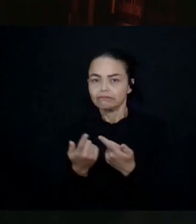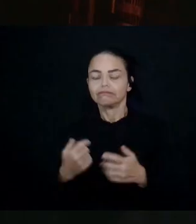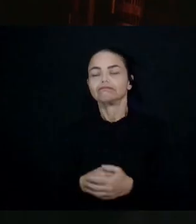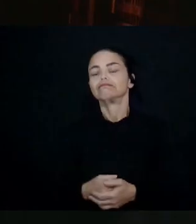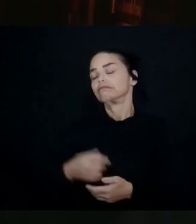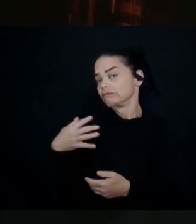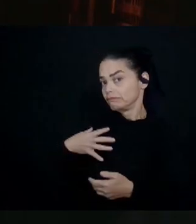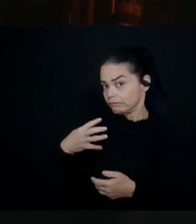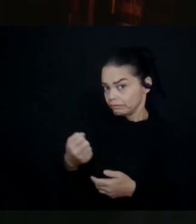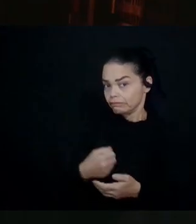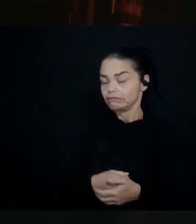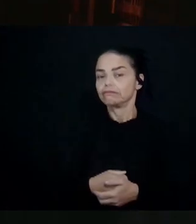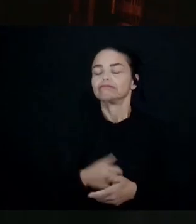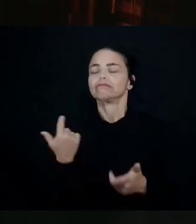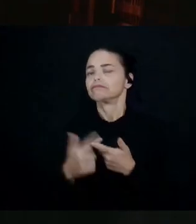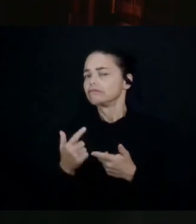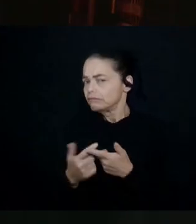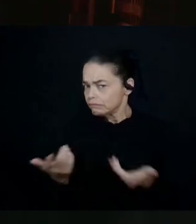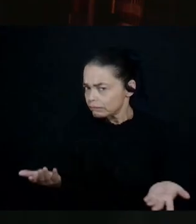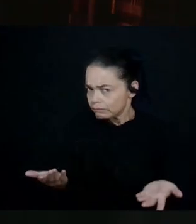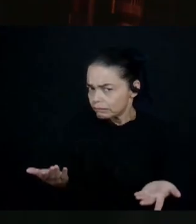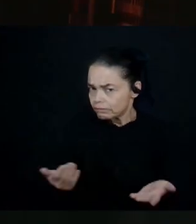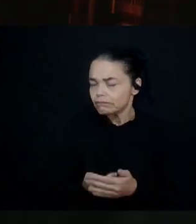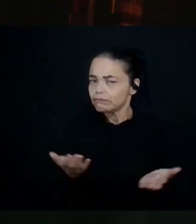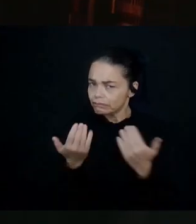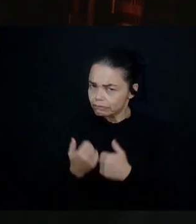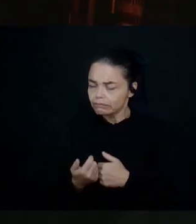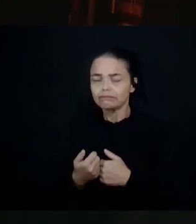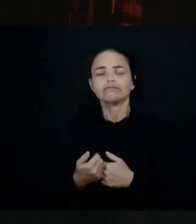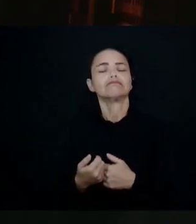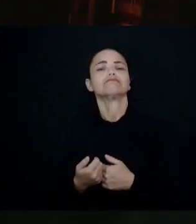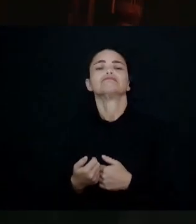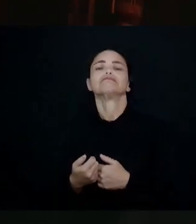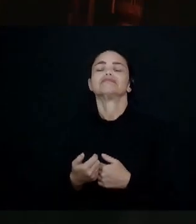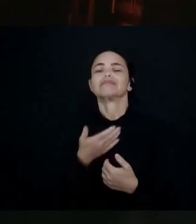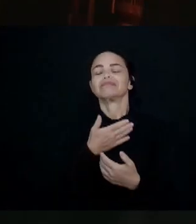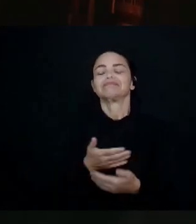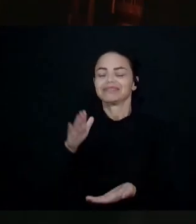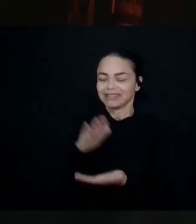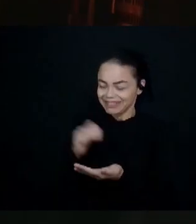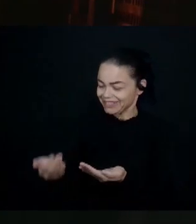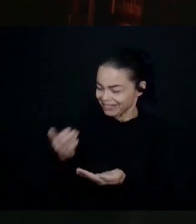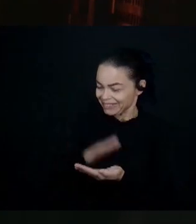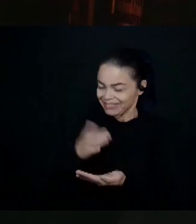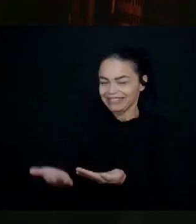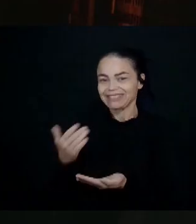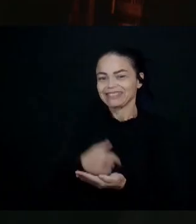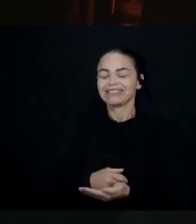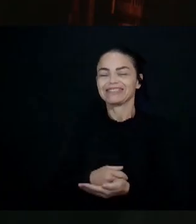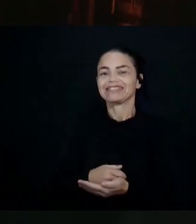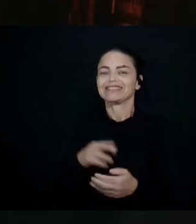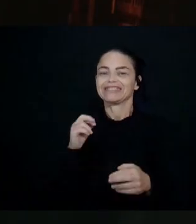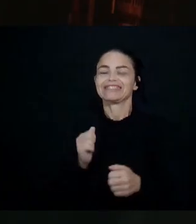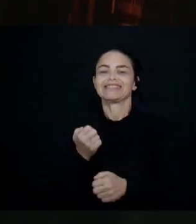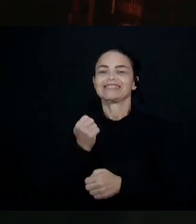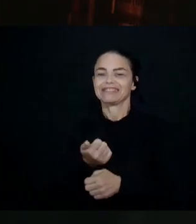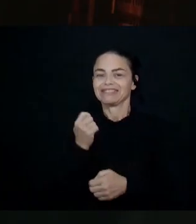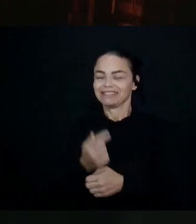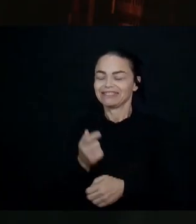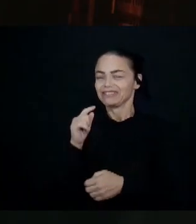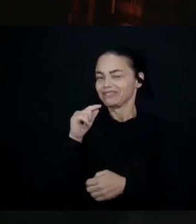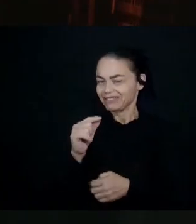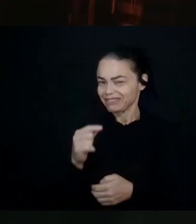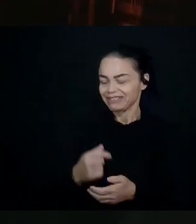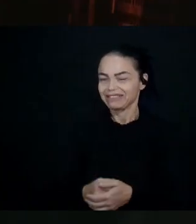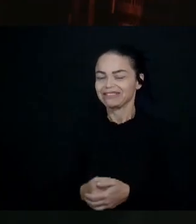filhos, por que não? Né? Vamos lá, chama a galera, vai bater um bafo, espera chegar e o falta pouco, quando chegar o falta pouco,